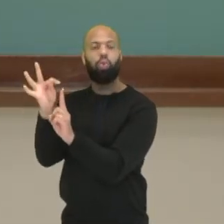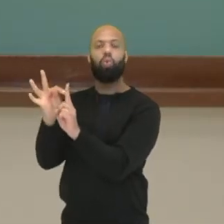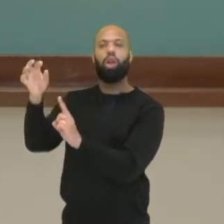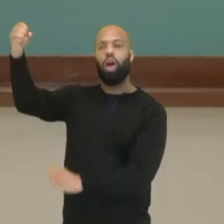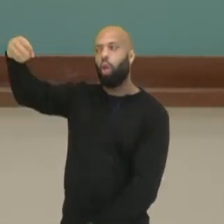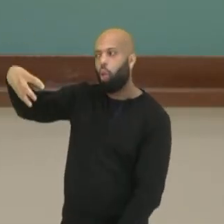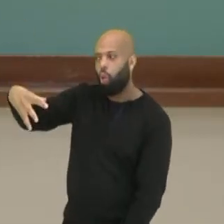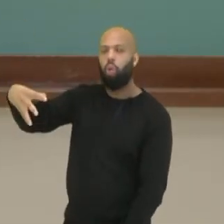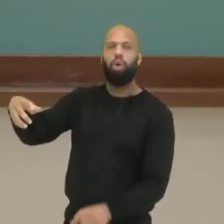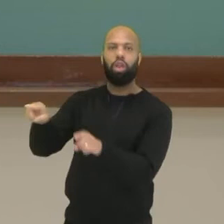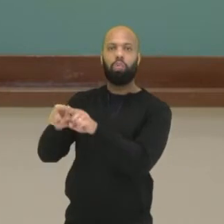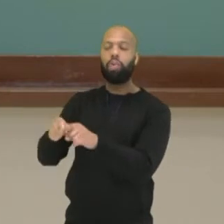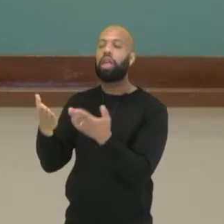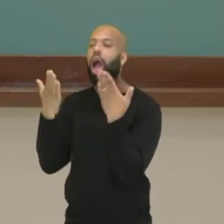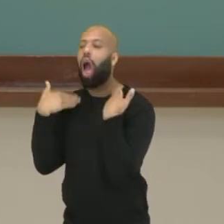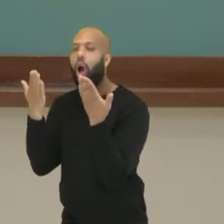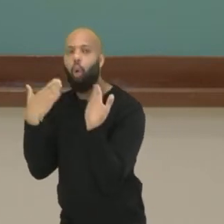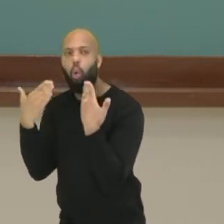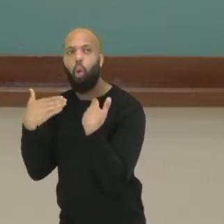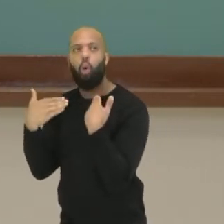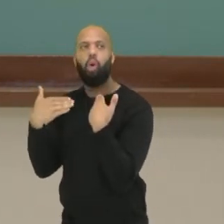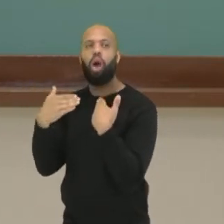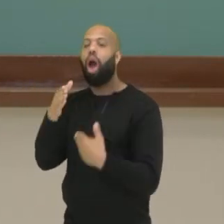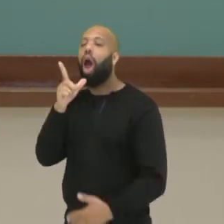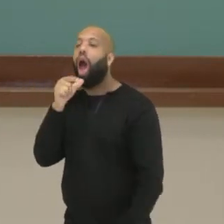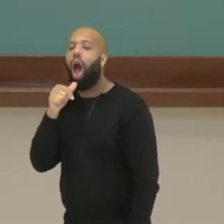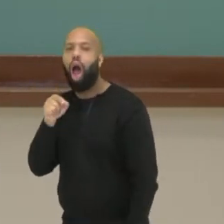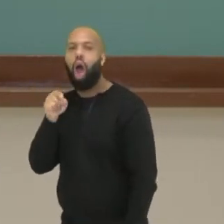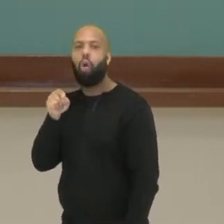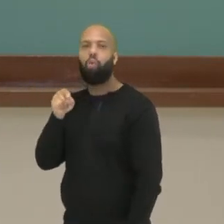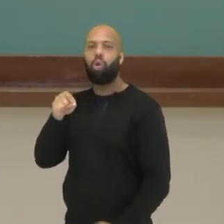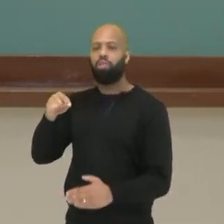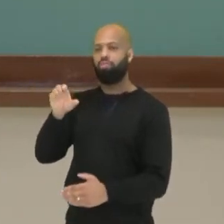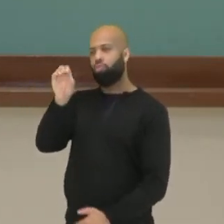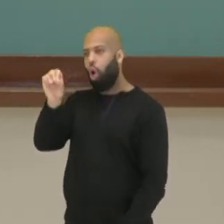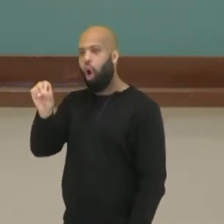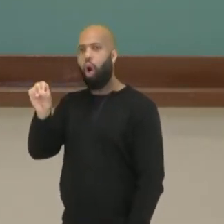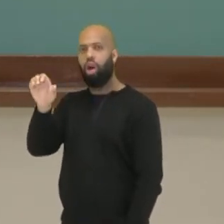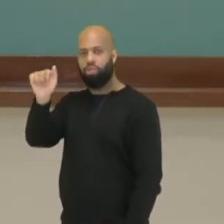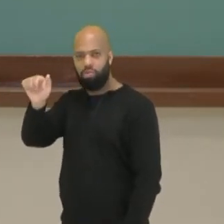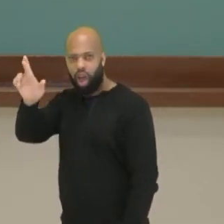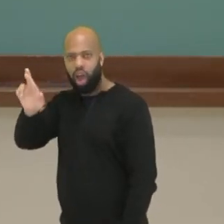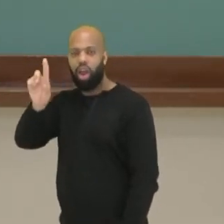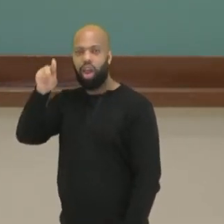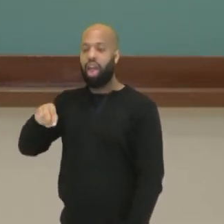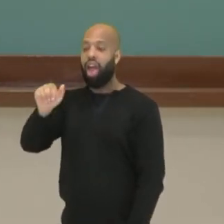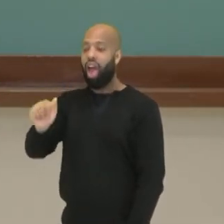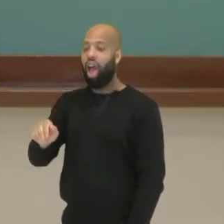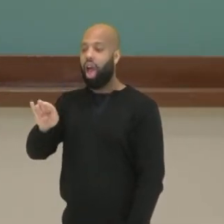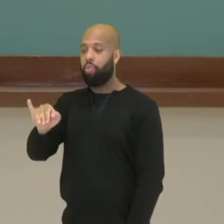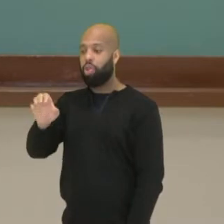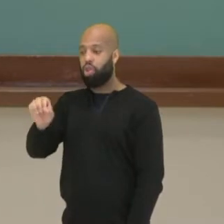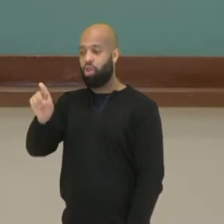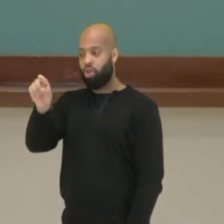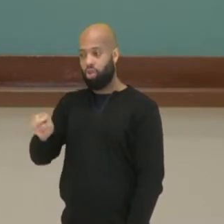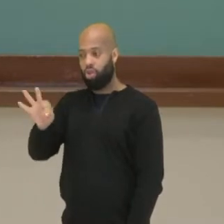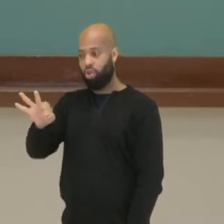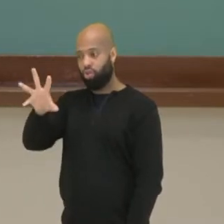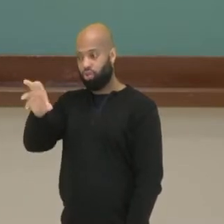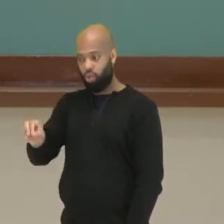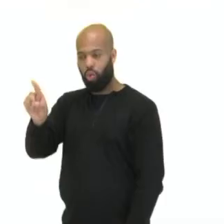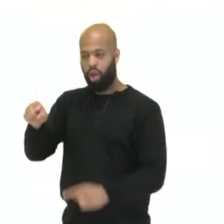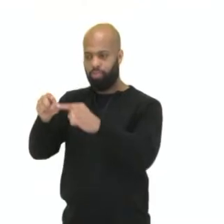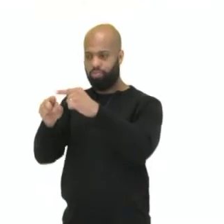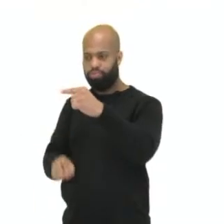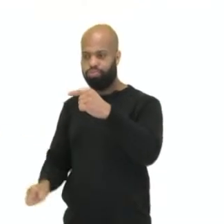luz, calor, água, né, oxigênio e tudo mais, com os seres vivos, tá? Então nós temos esses